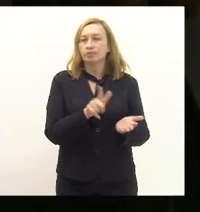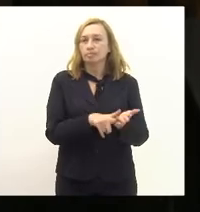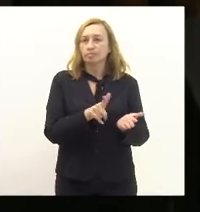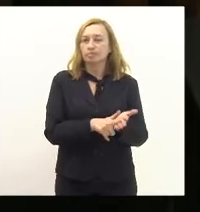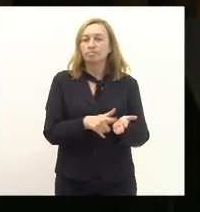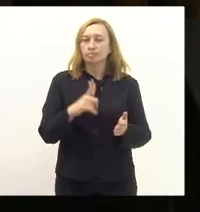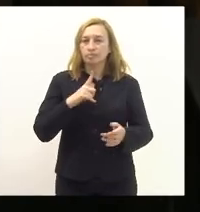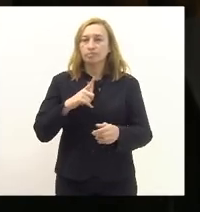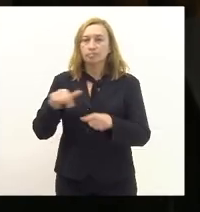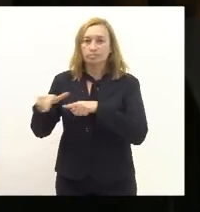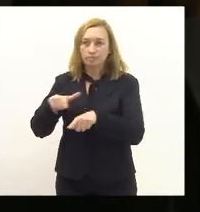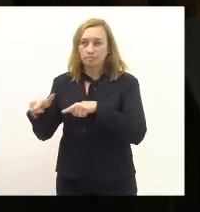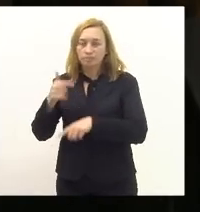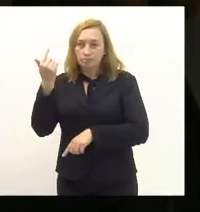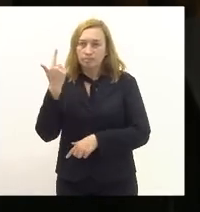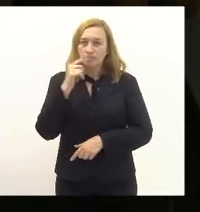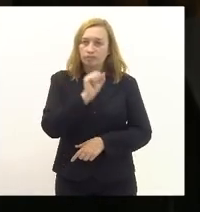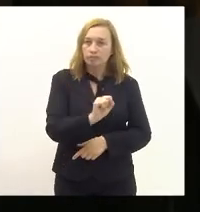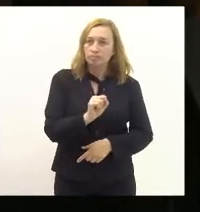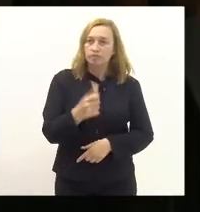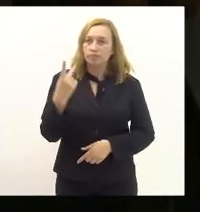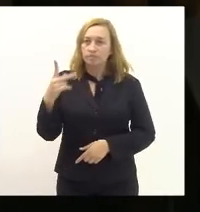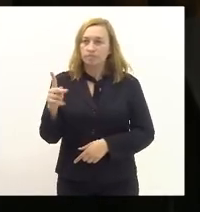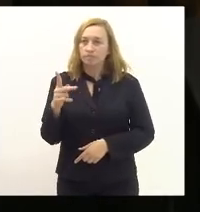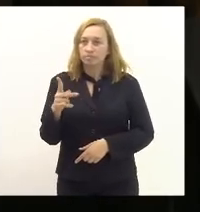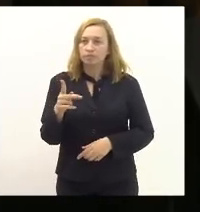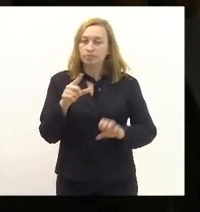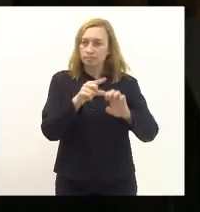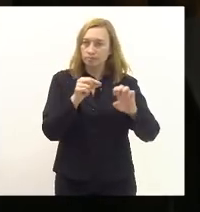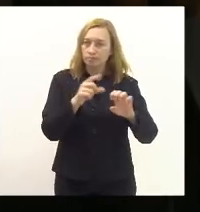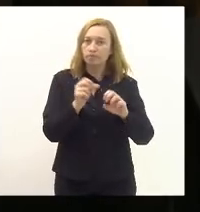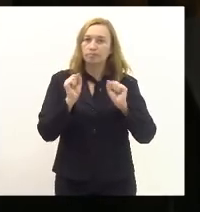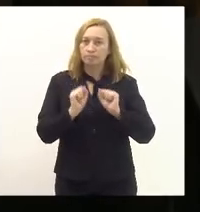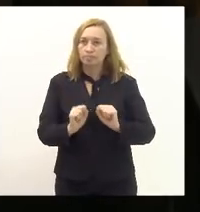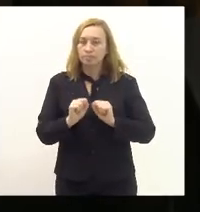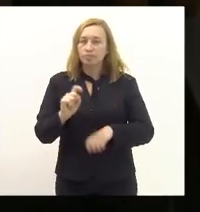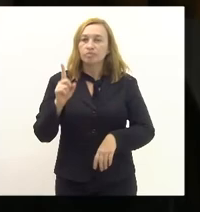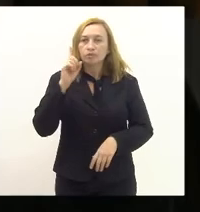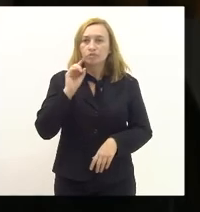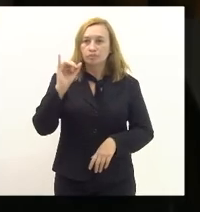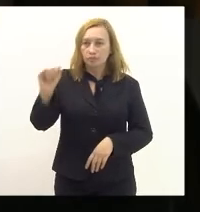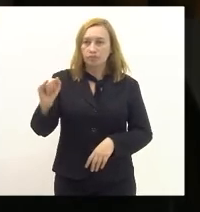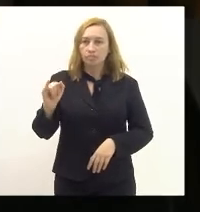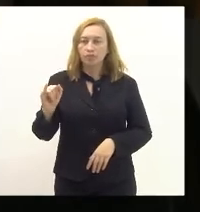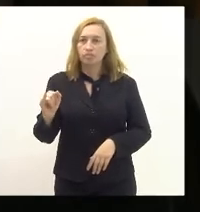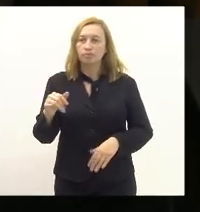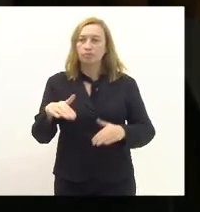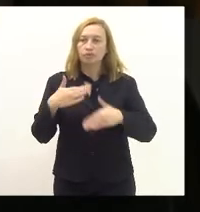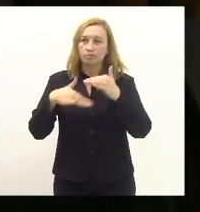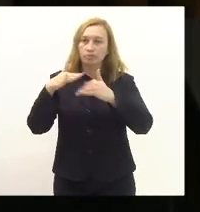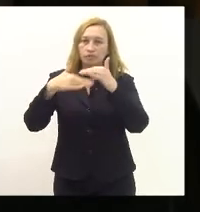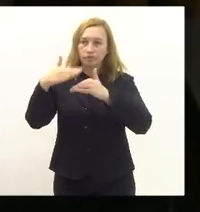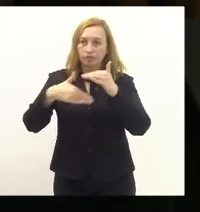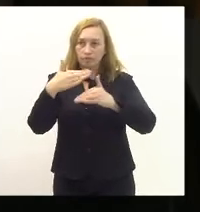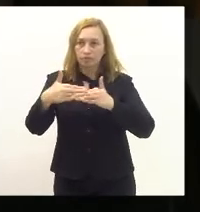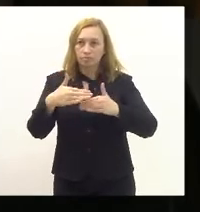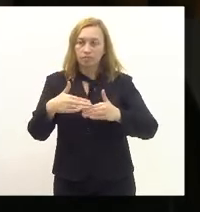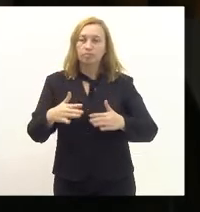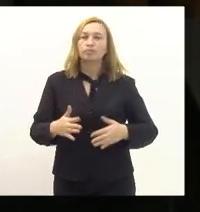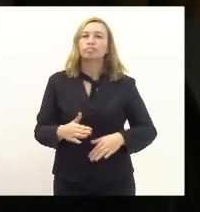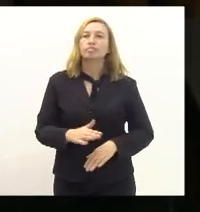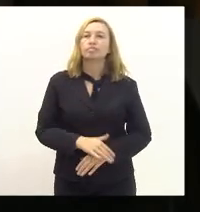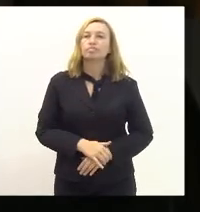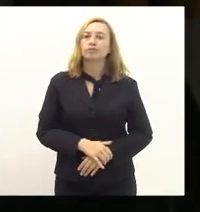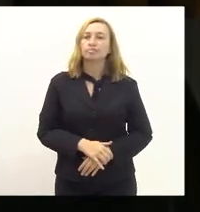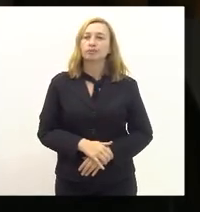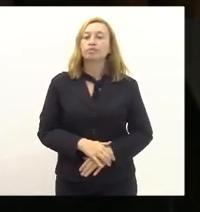empregos, conseguindo fazer com que seus empreendimentos possam um dia frutificar e alçar voos cada vez